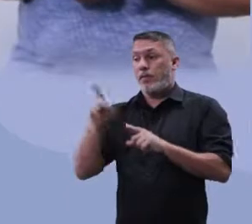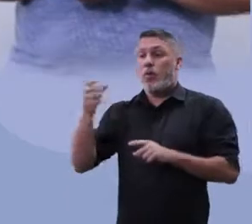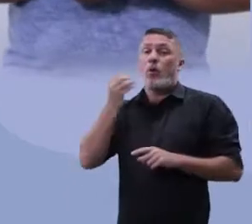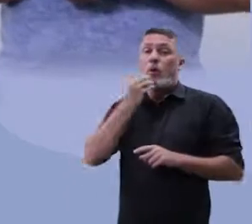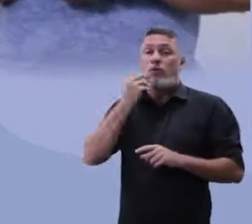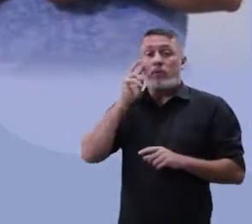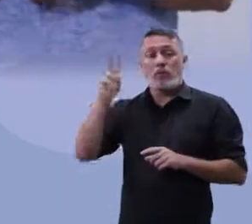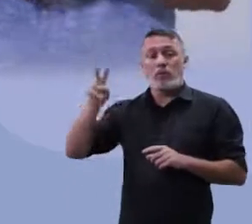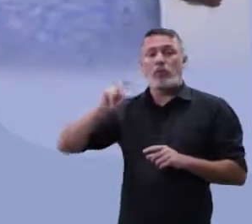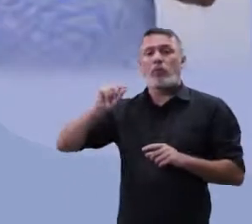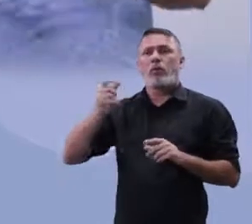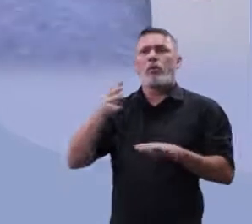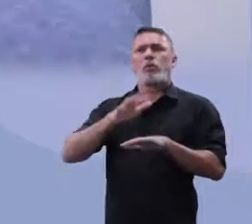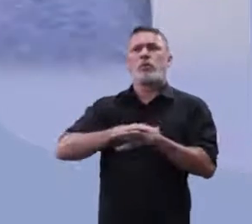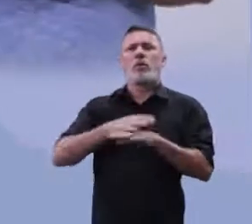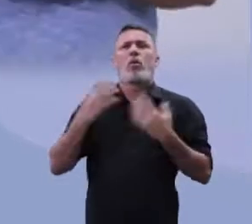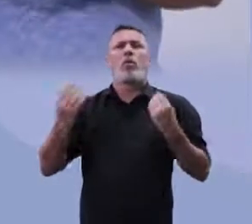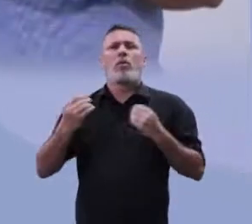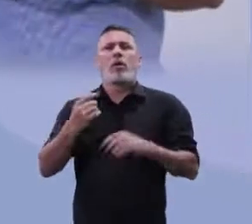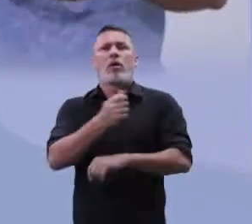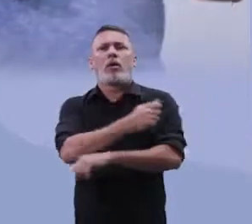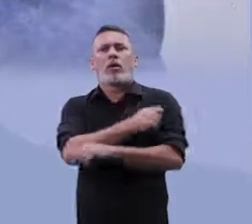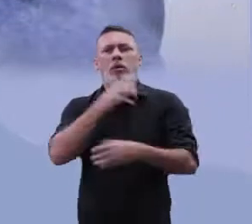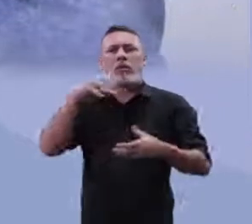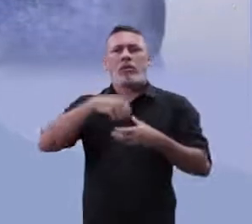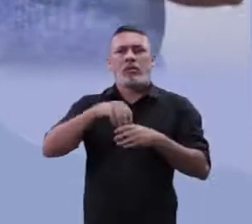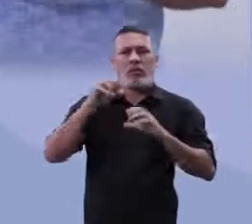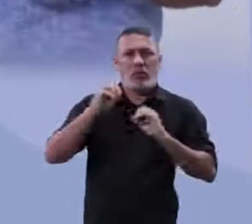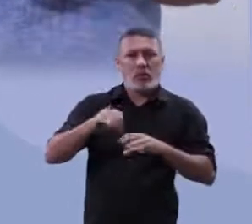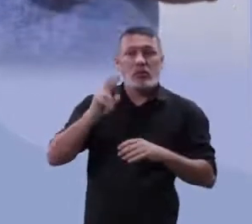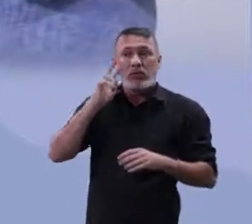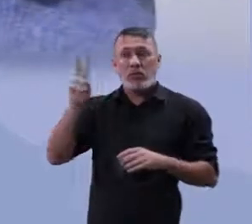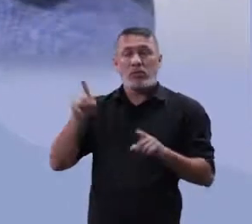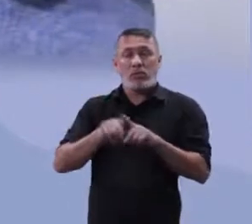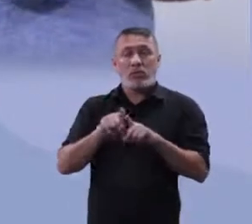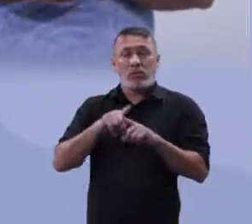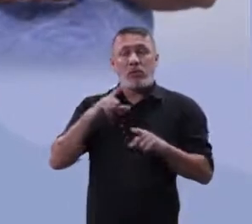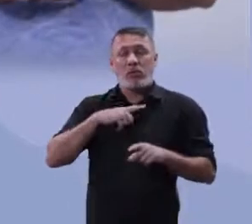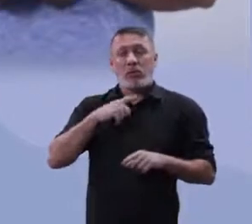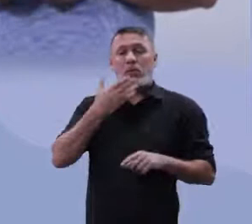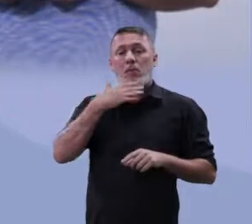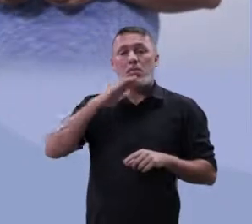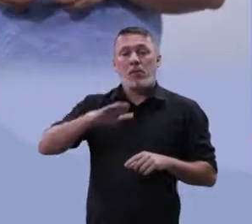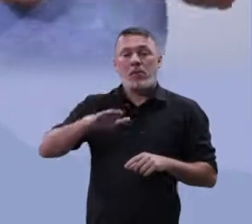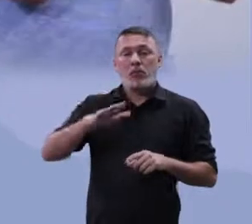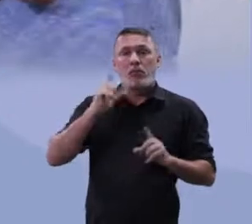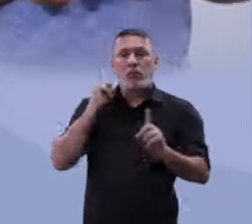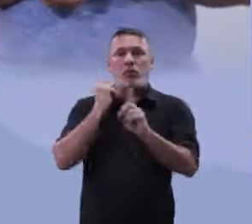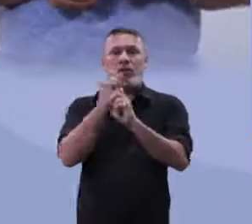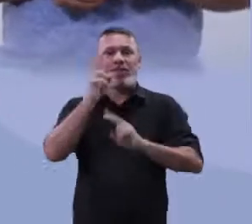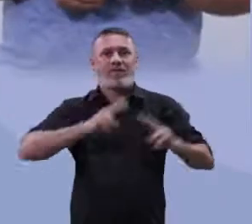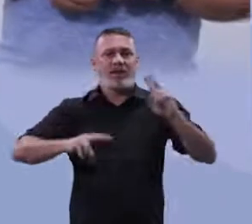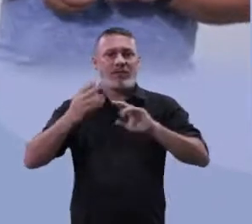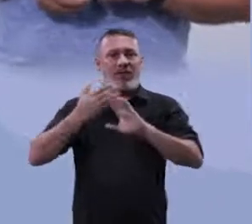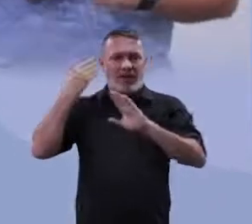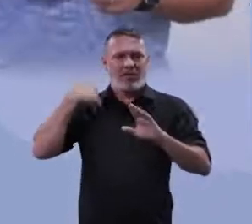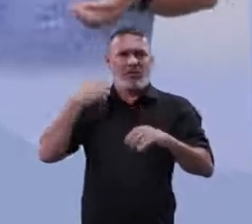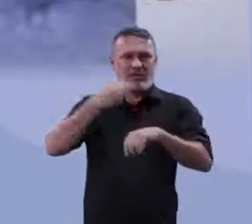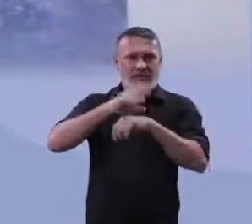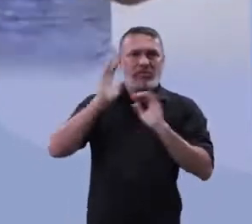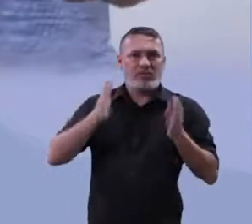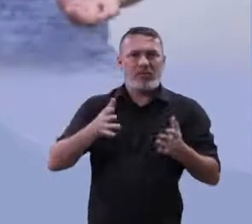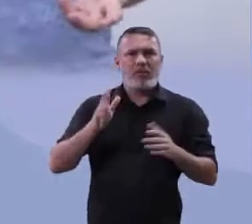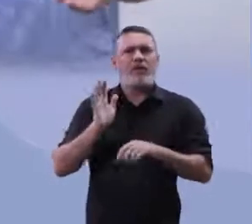fala nesse aspecto de incluir o aluno no sistema educacional, você poderia tratar sobre o menino que descobriu o vento. Já trabalhei esse livro com